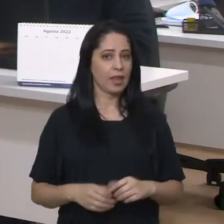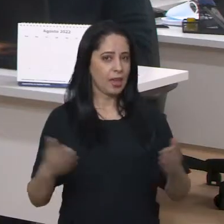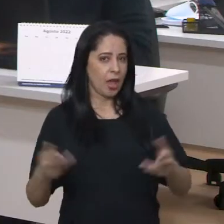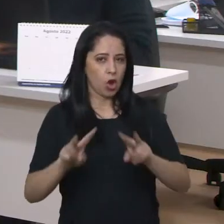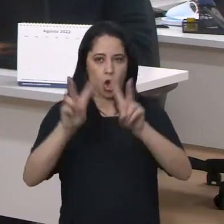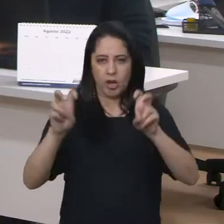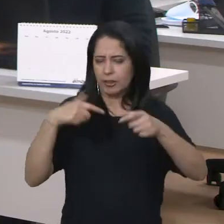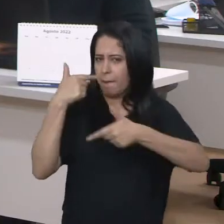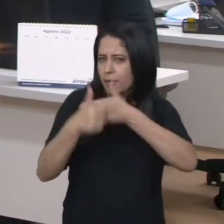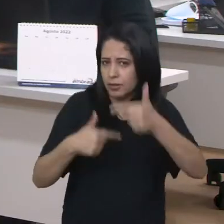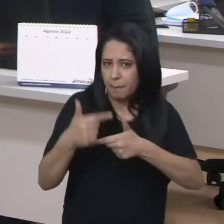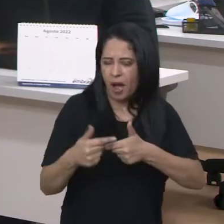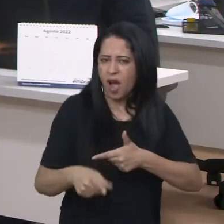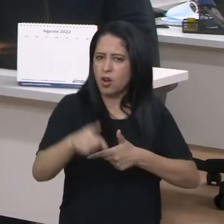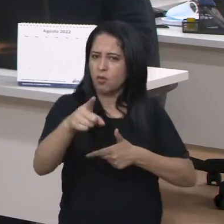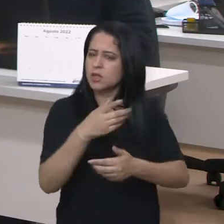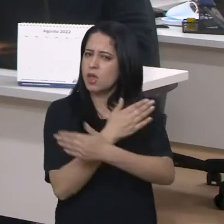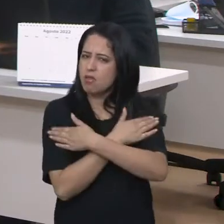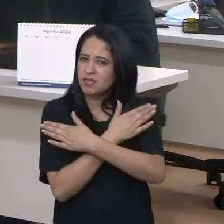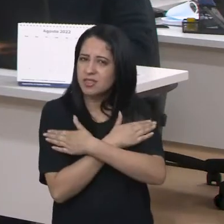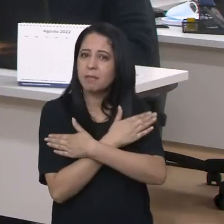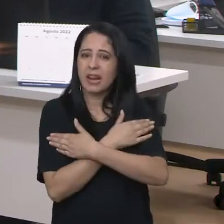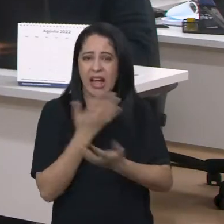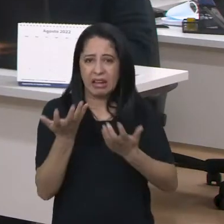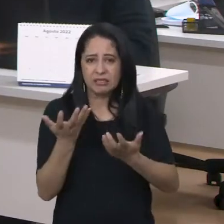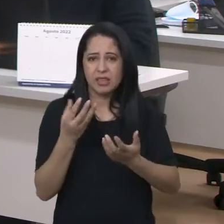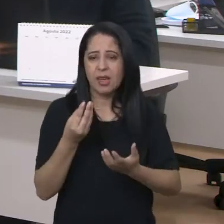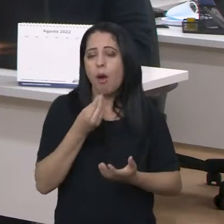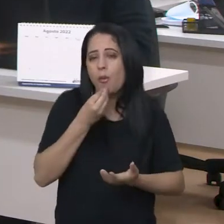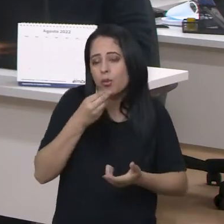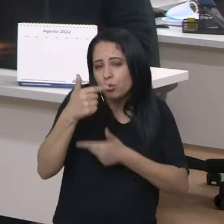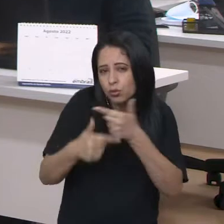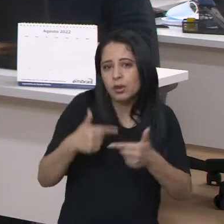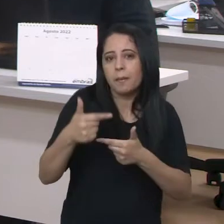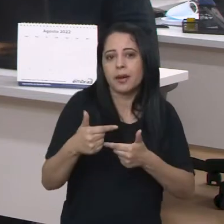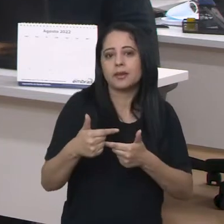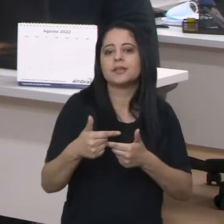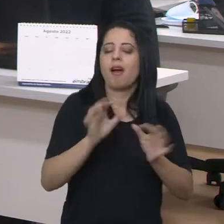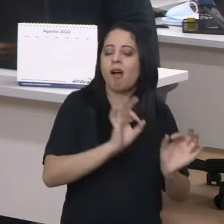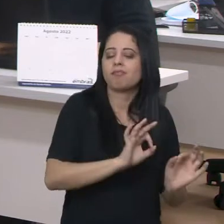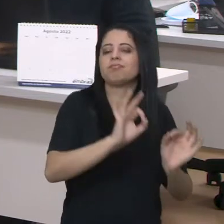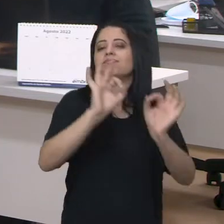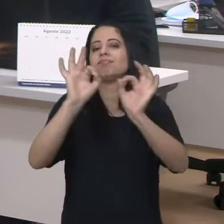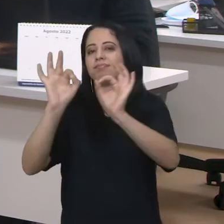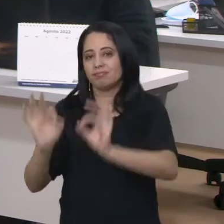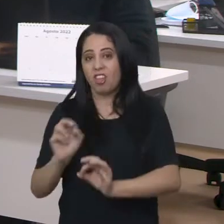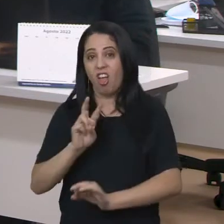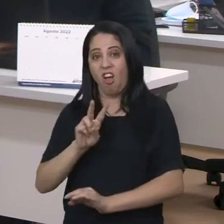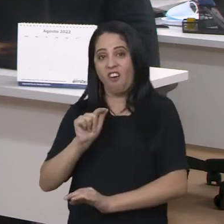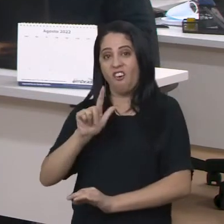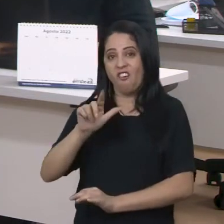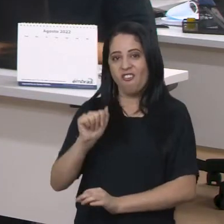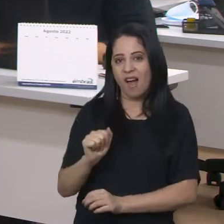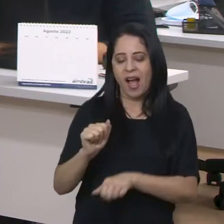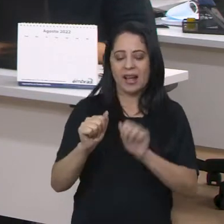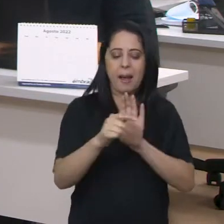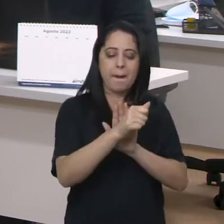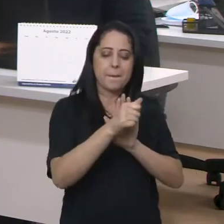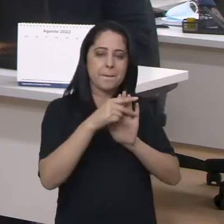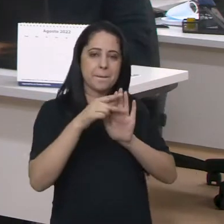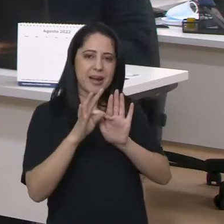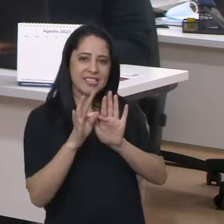vamos falar de emprego? Se você está na busca por uma oportunidade de trabalho aqui em São José, então é só acompanhar comigo a nossa agenda